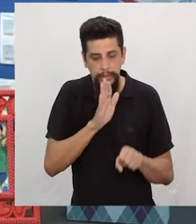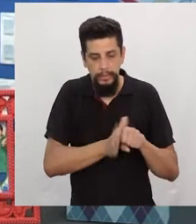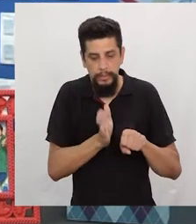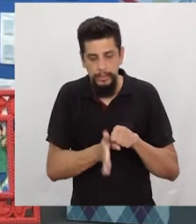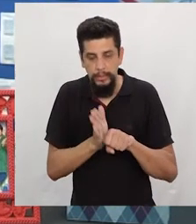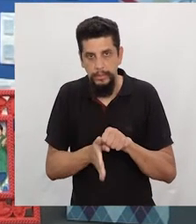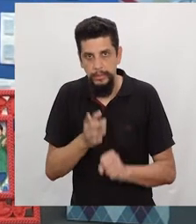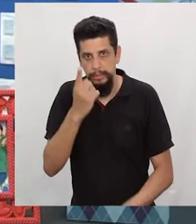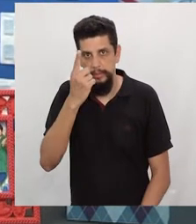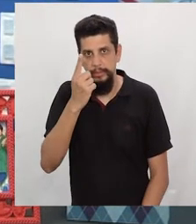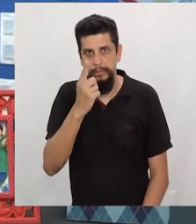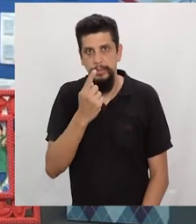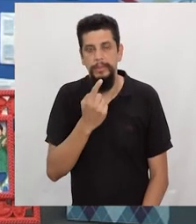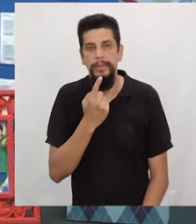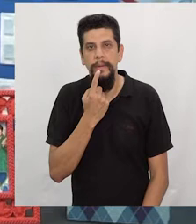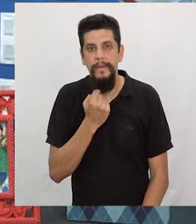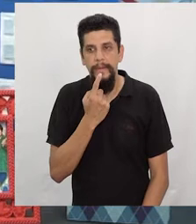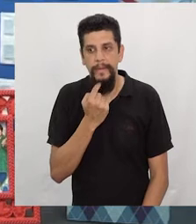5.